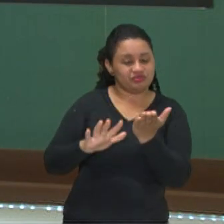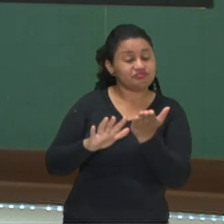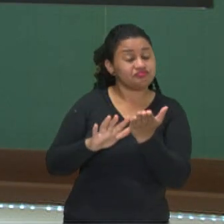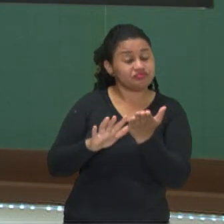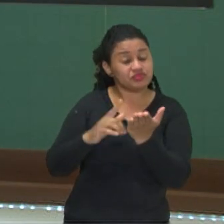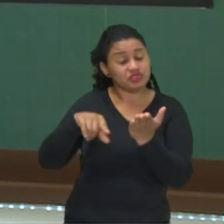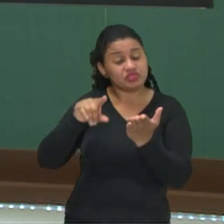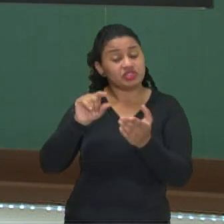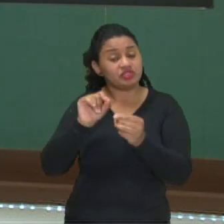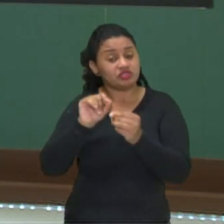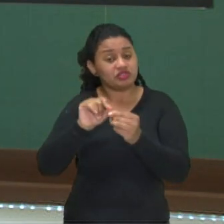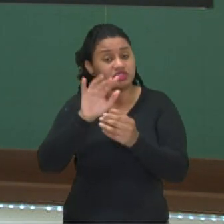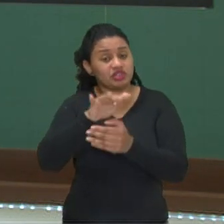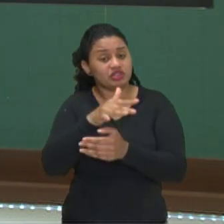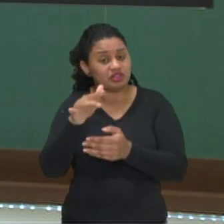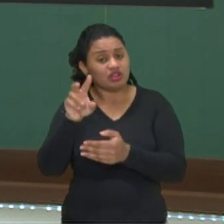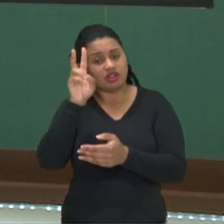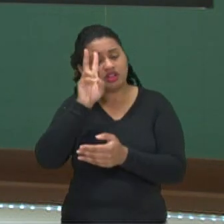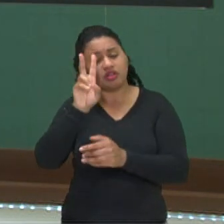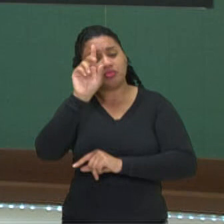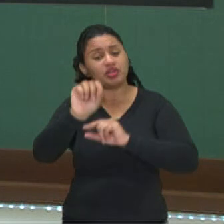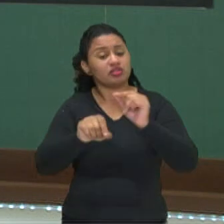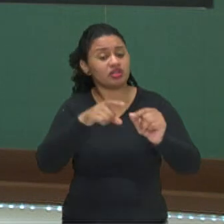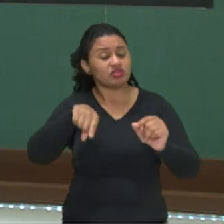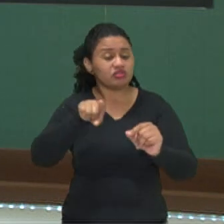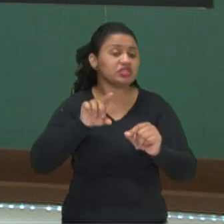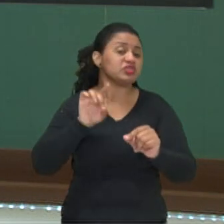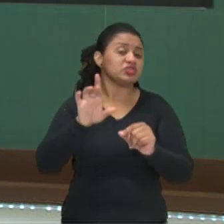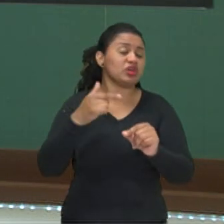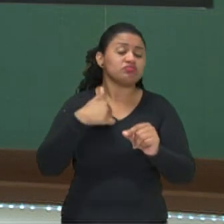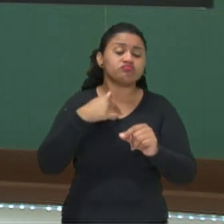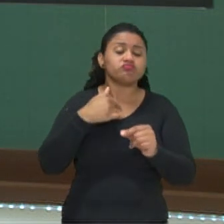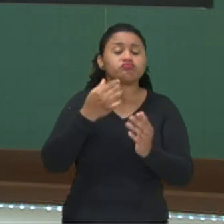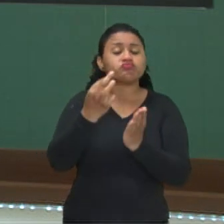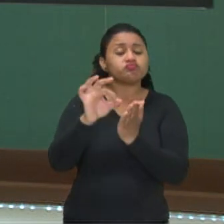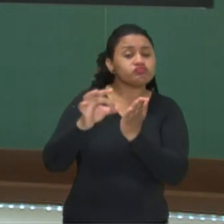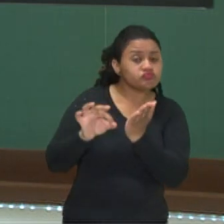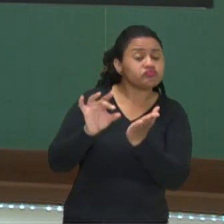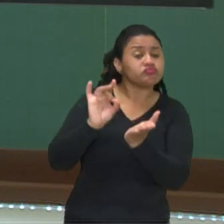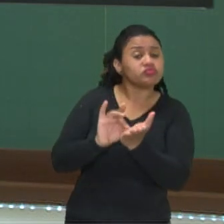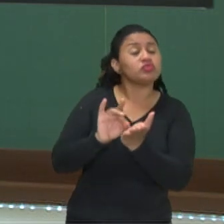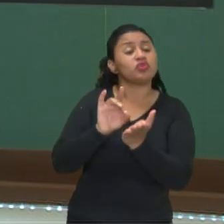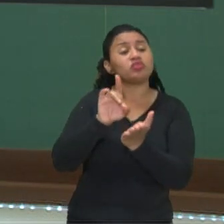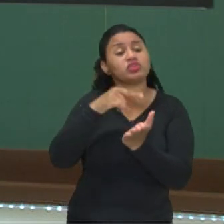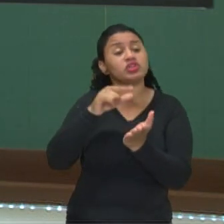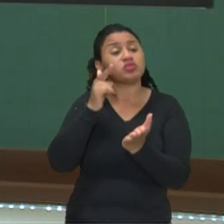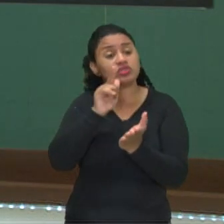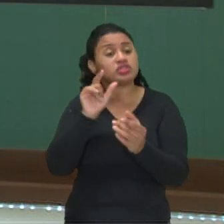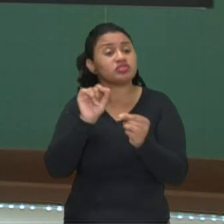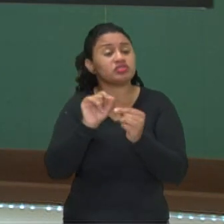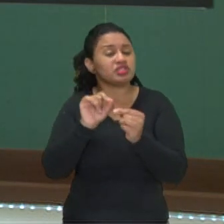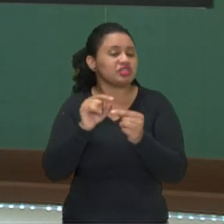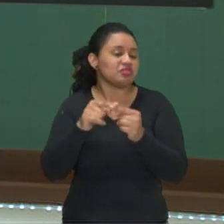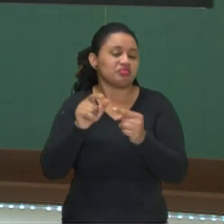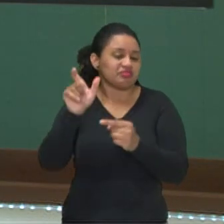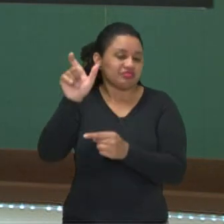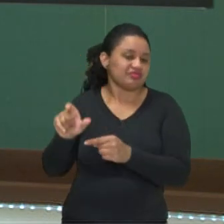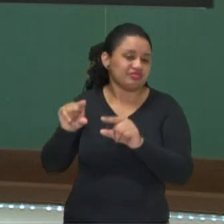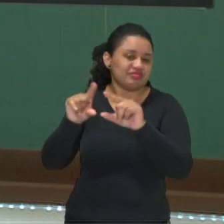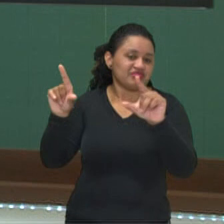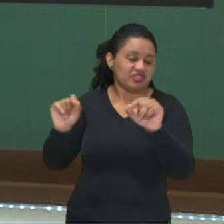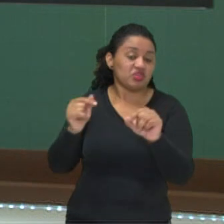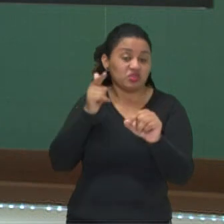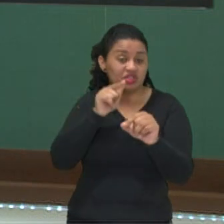resultado que vocês tiveram ali. Lembrando que aí a gente só vai conferir mesmo que vocês vão conseguir fazer, porque a própria relação de